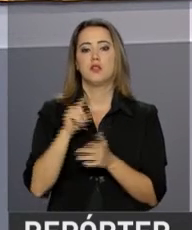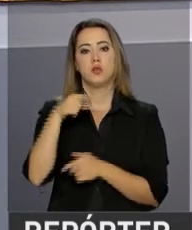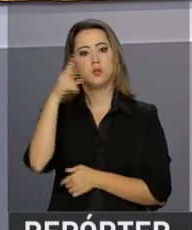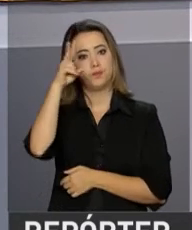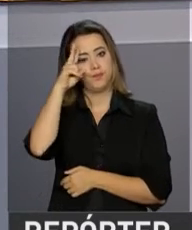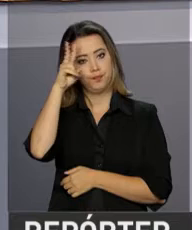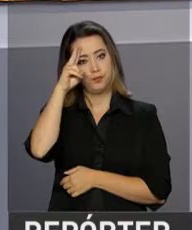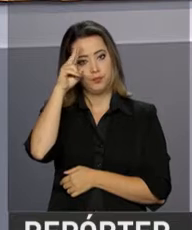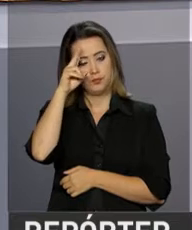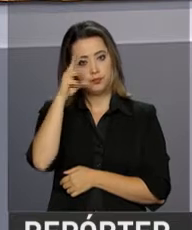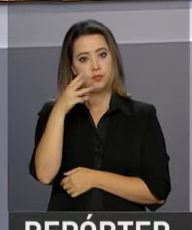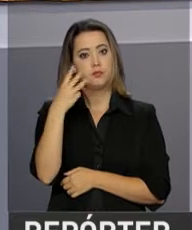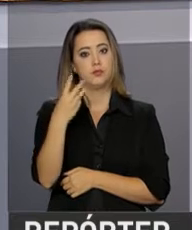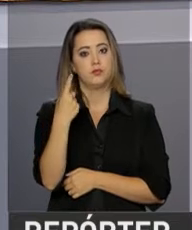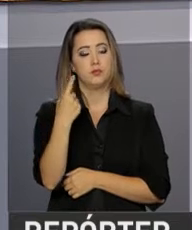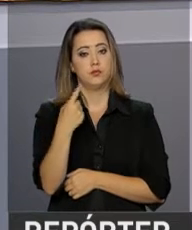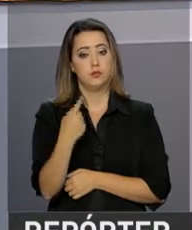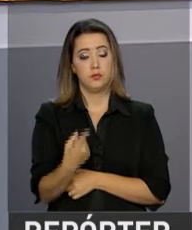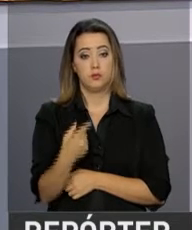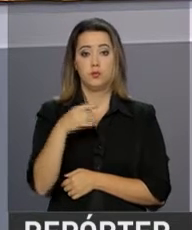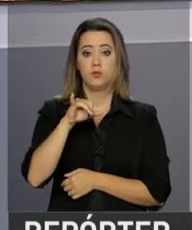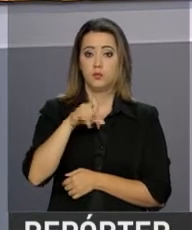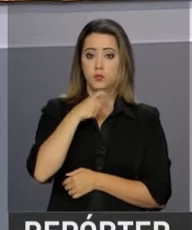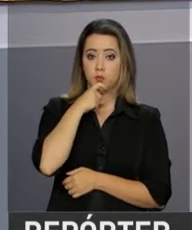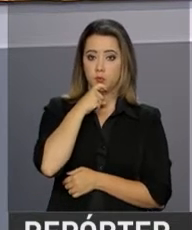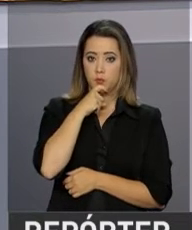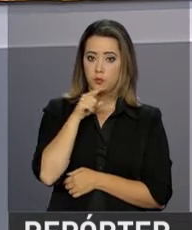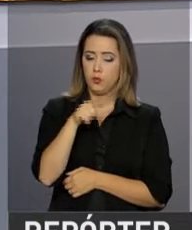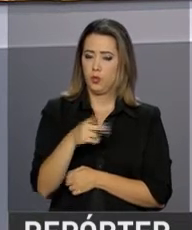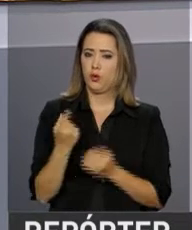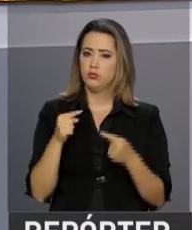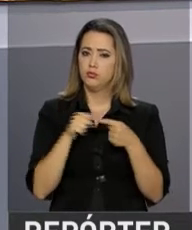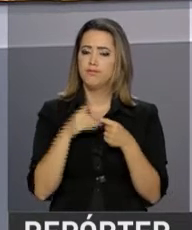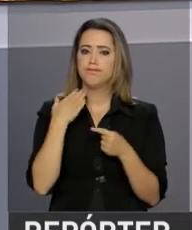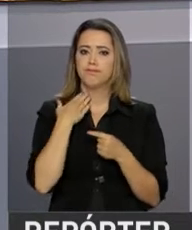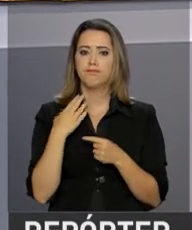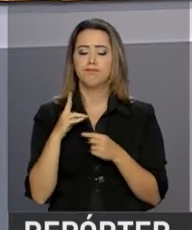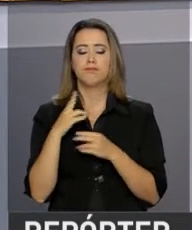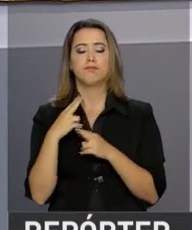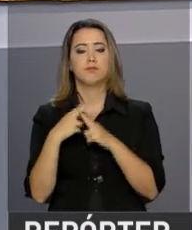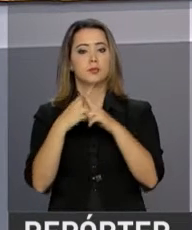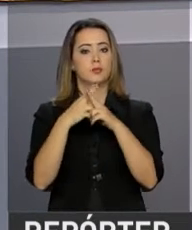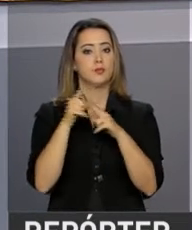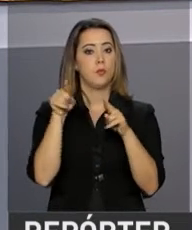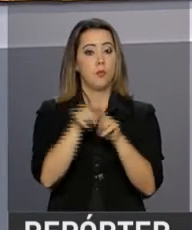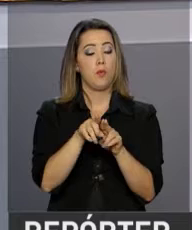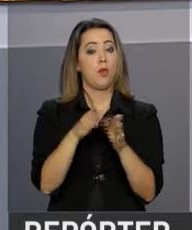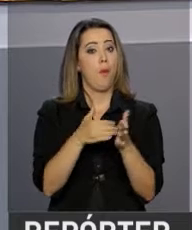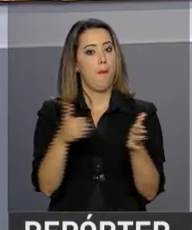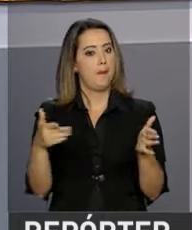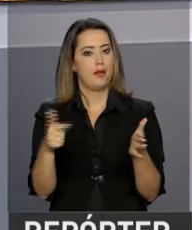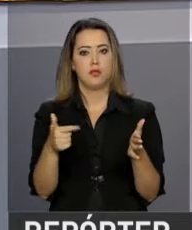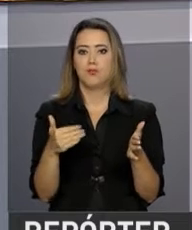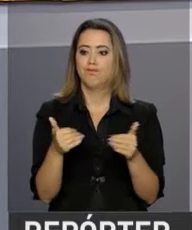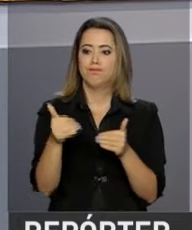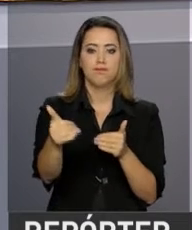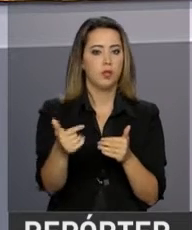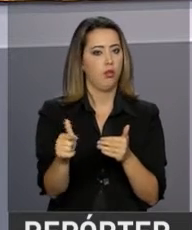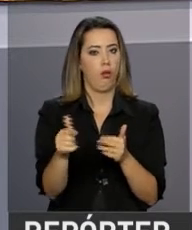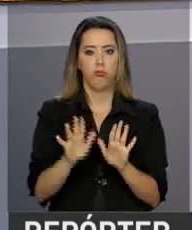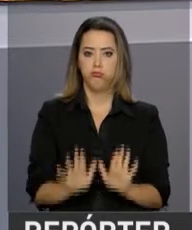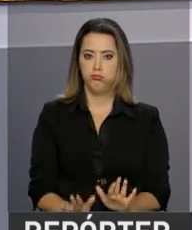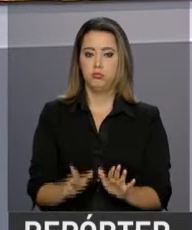feitas até a próxima segunda feira dia 31 de julho de acordo com a caixa econômica federal o prazo não será prorrogado